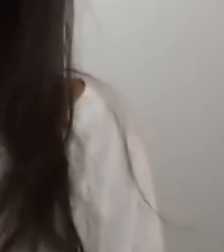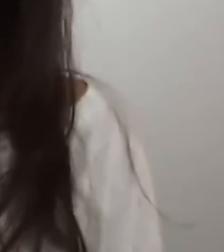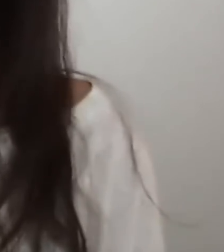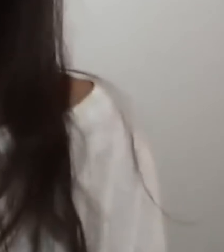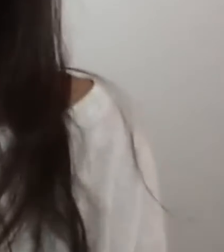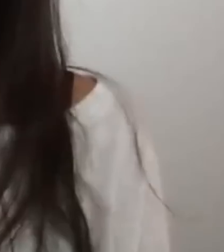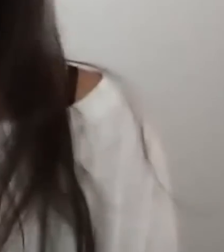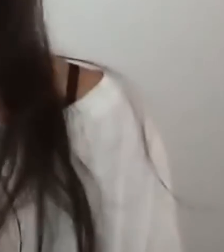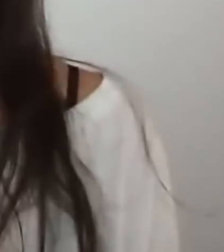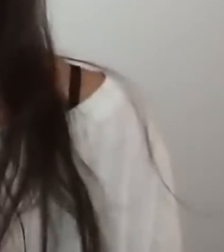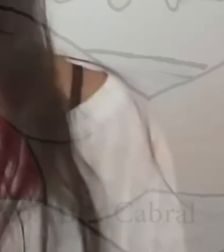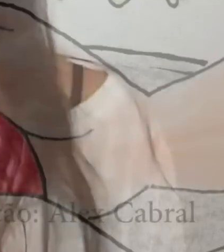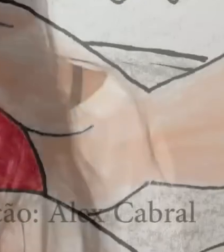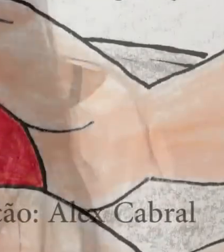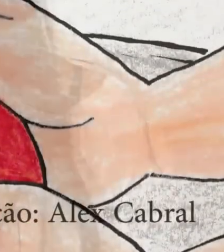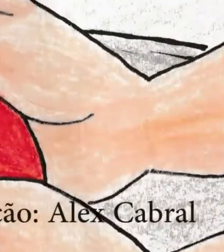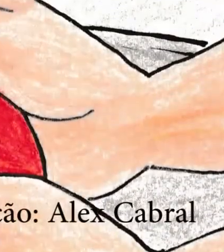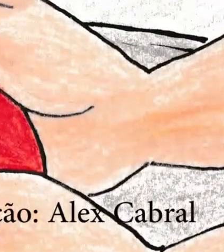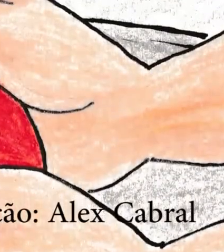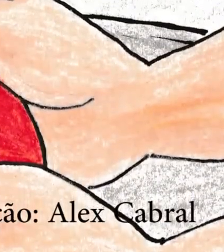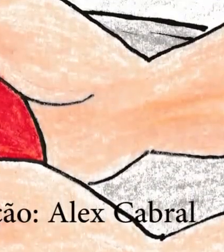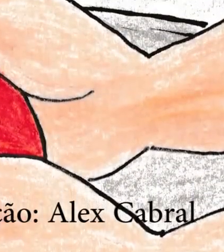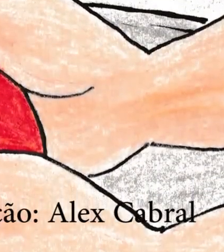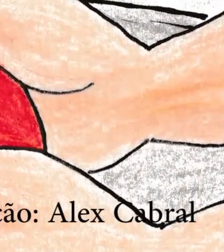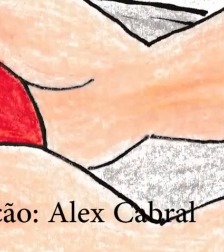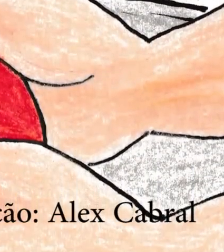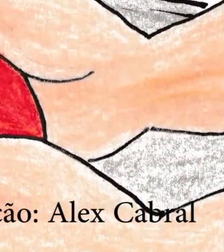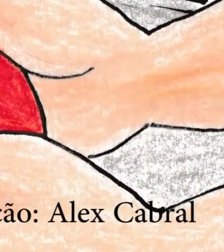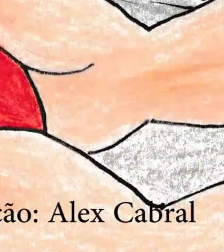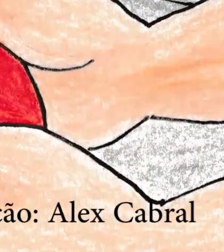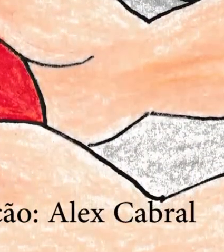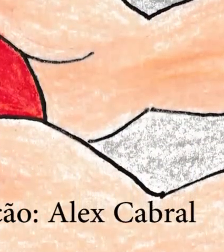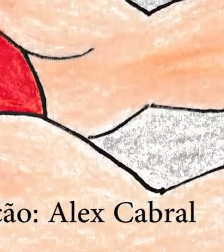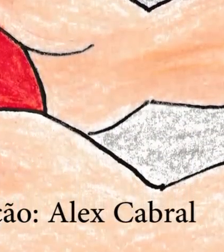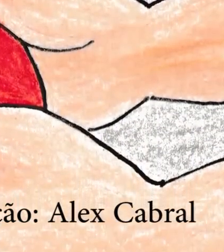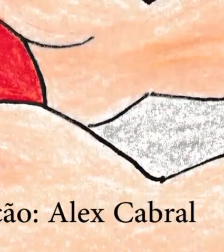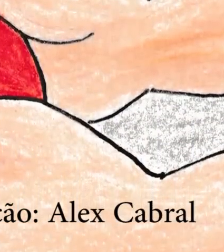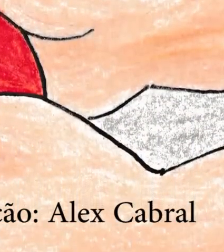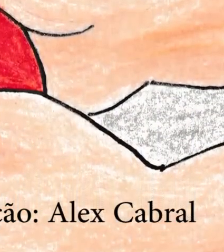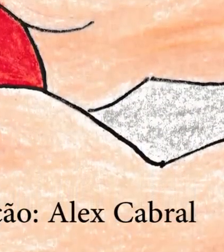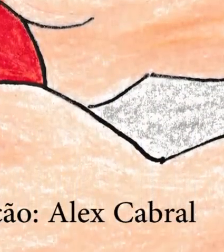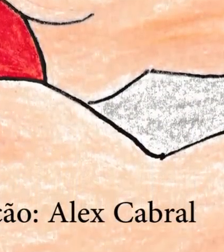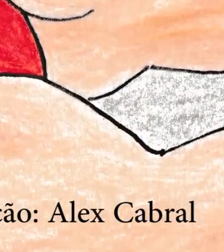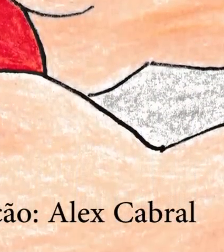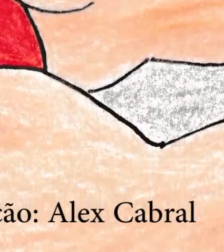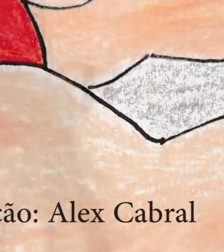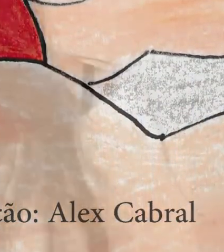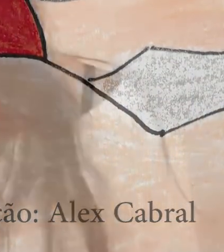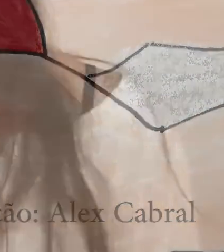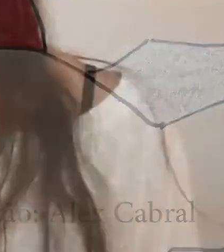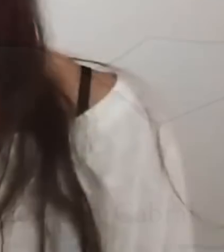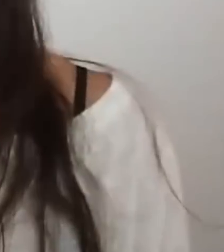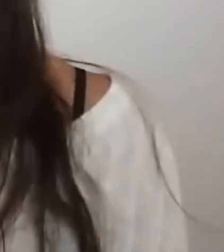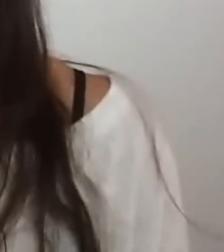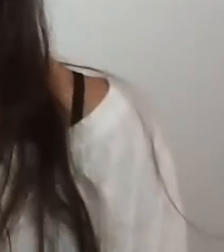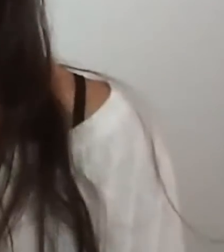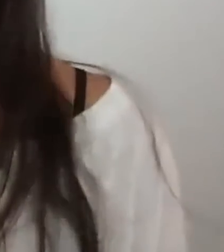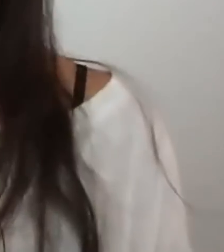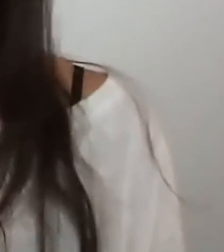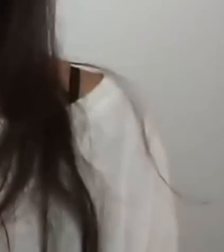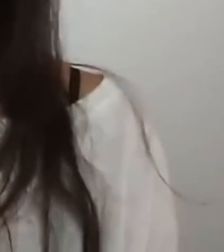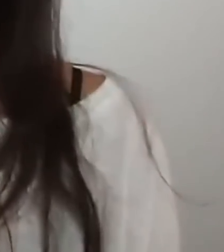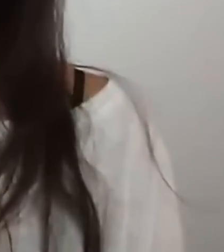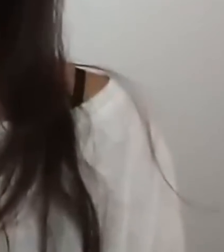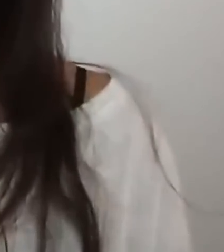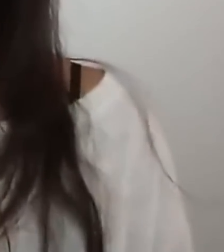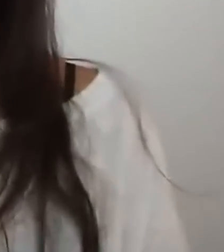para fazer isso. A dica número 1 é lavar bem frutas, legumes e verduras com água e gotinhas de cloro.